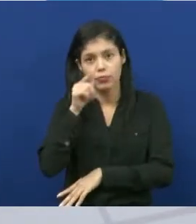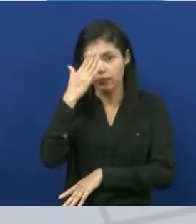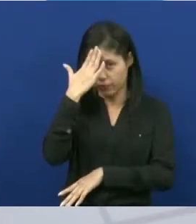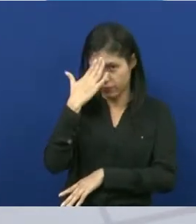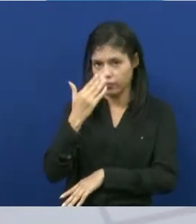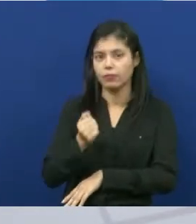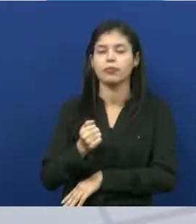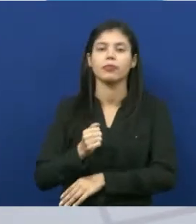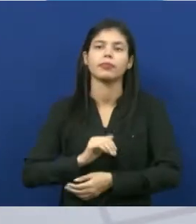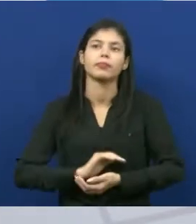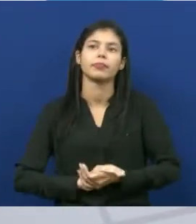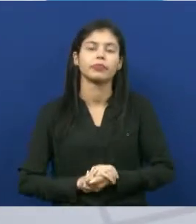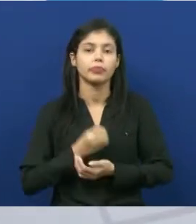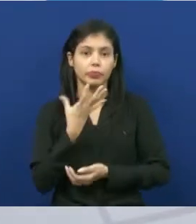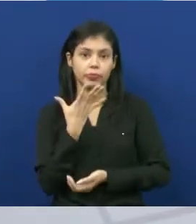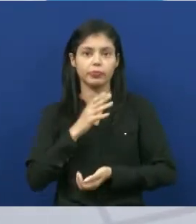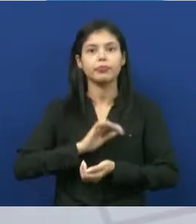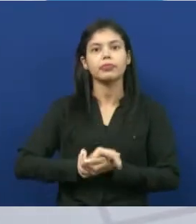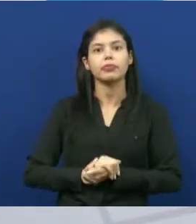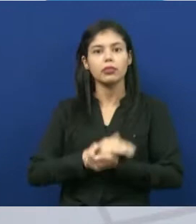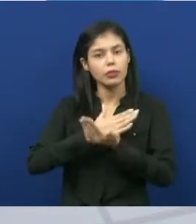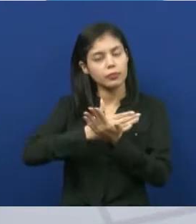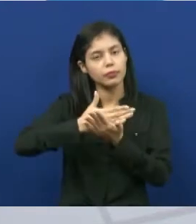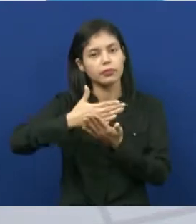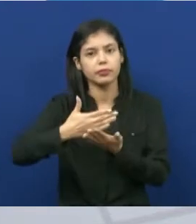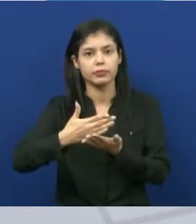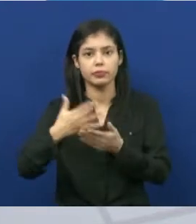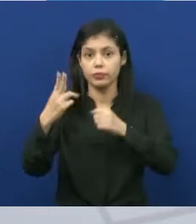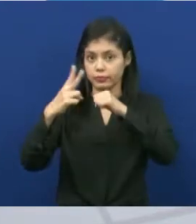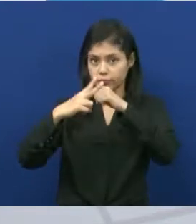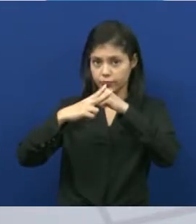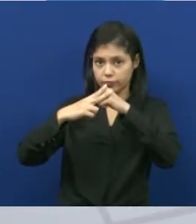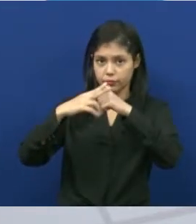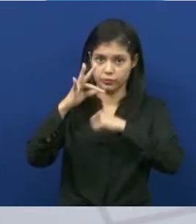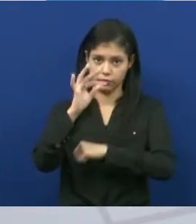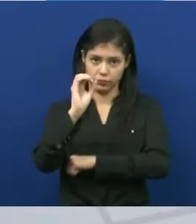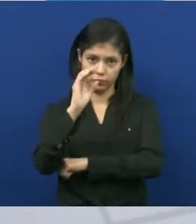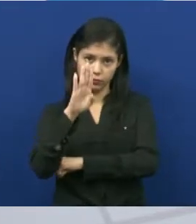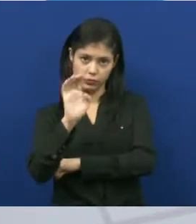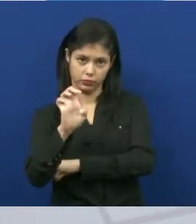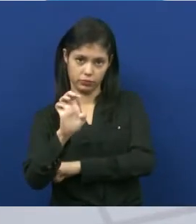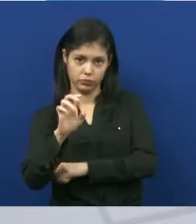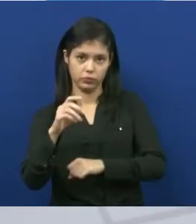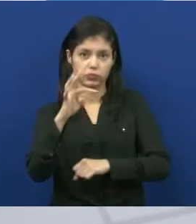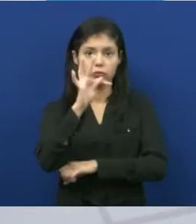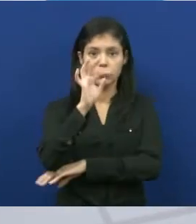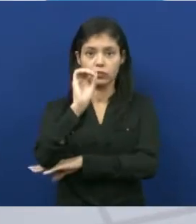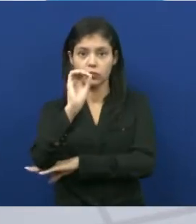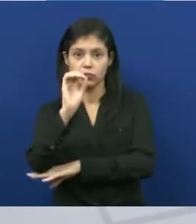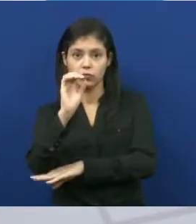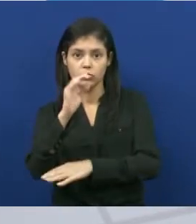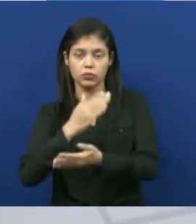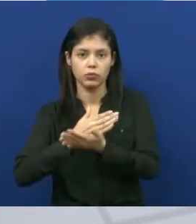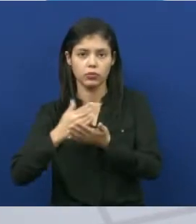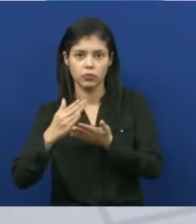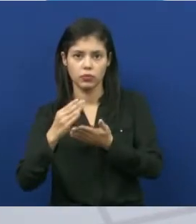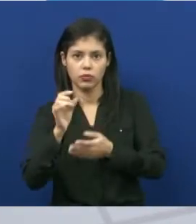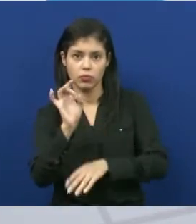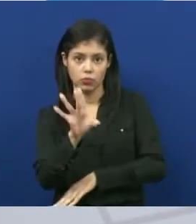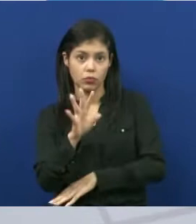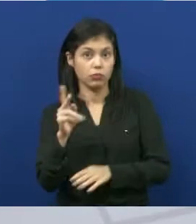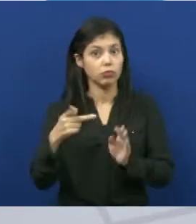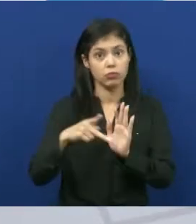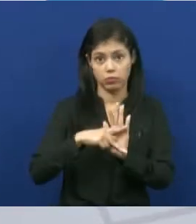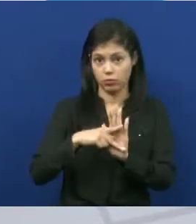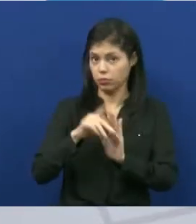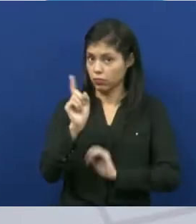vai conseguir. Bom, para iniciar, o verbo to be começa com esse to, não é privilégio só